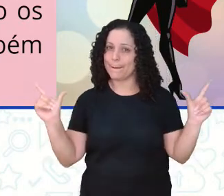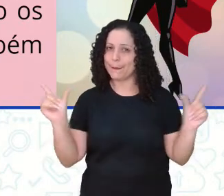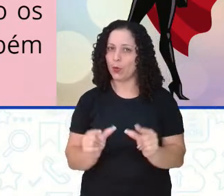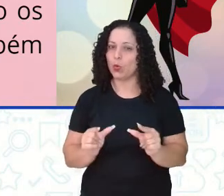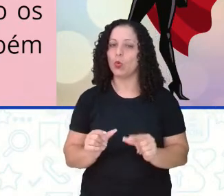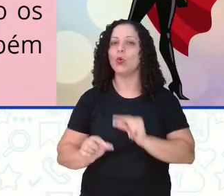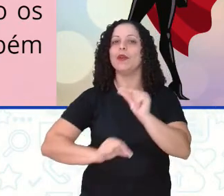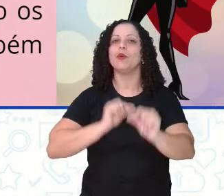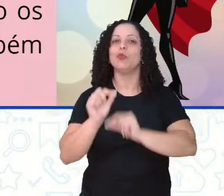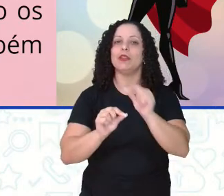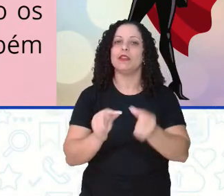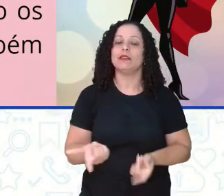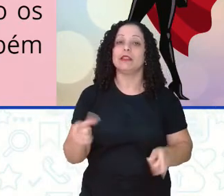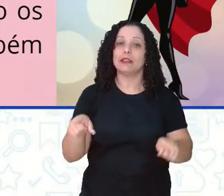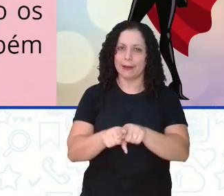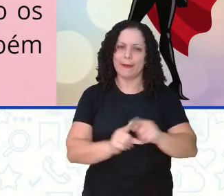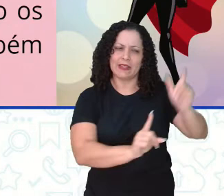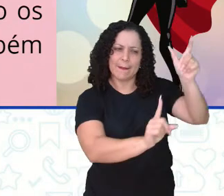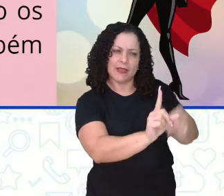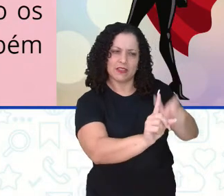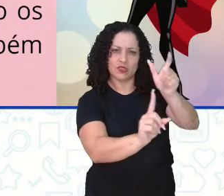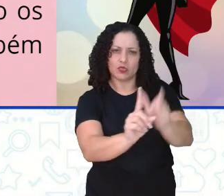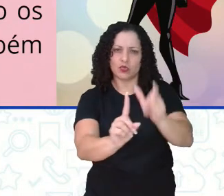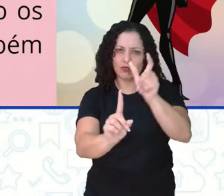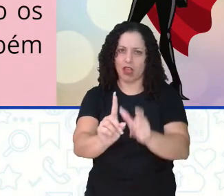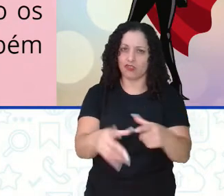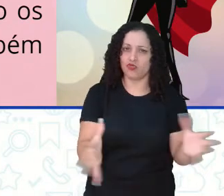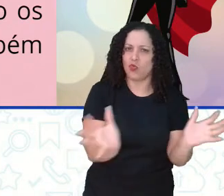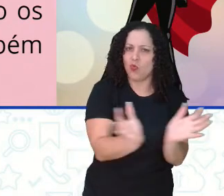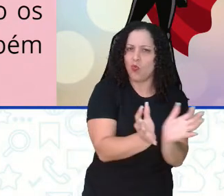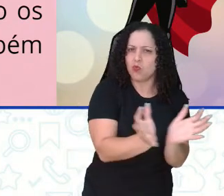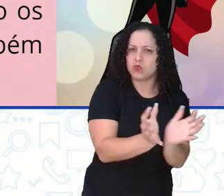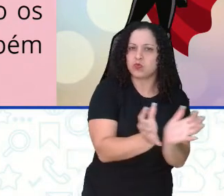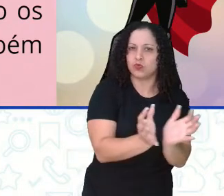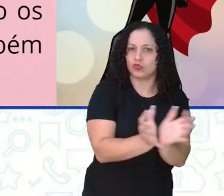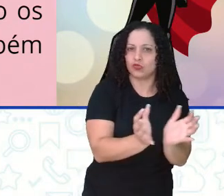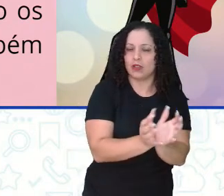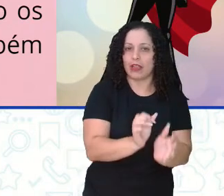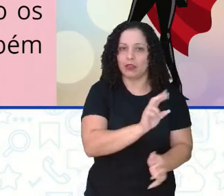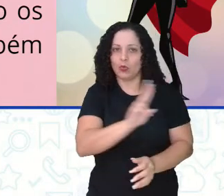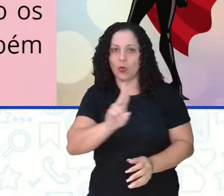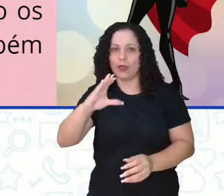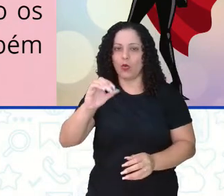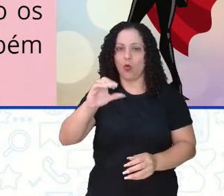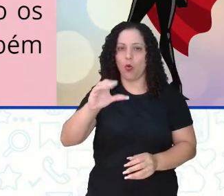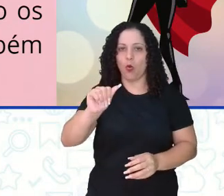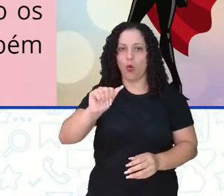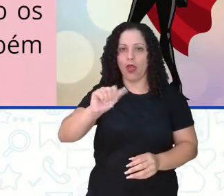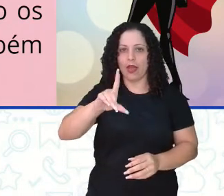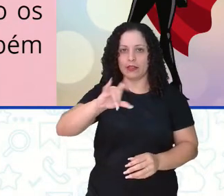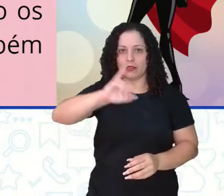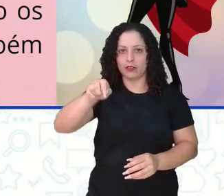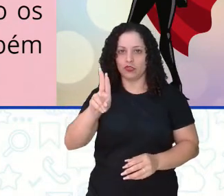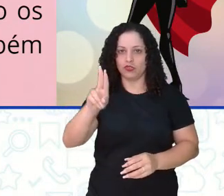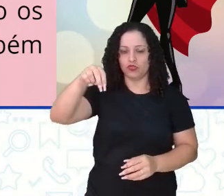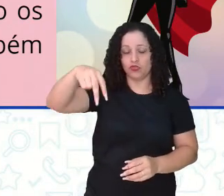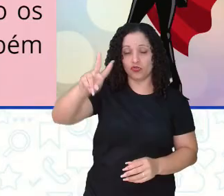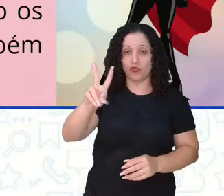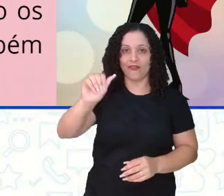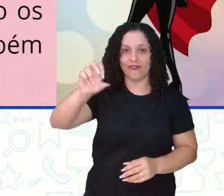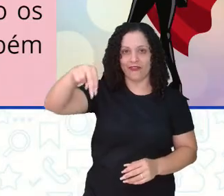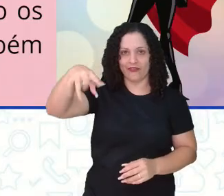personagens secundários, também chamados aí de coadjuvantes. A gente está vendo no Conto de Fadas, a gente